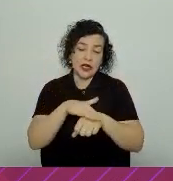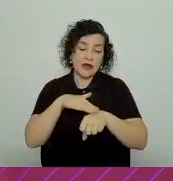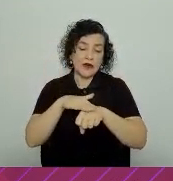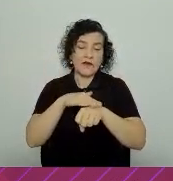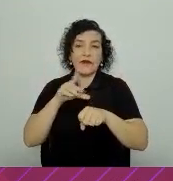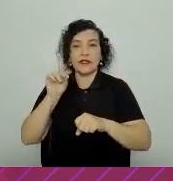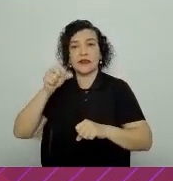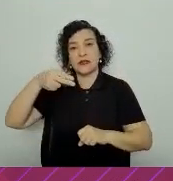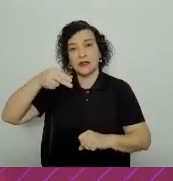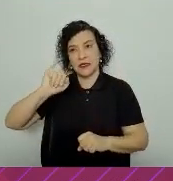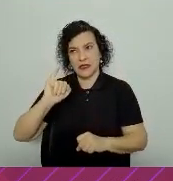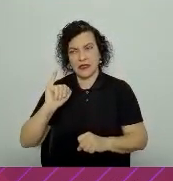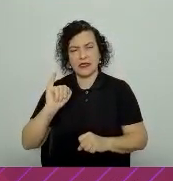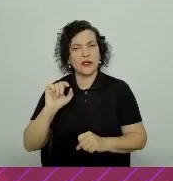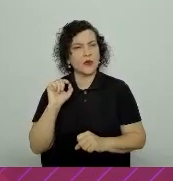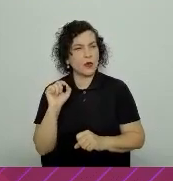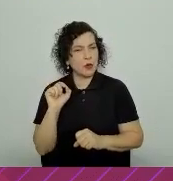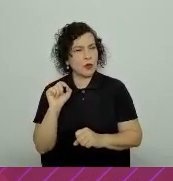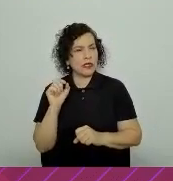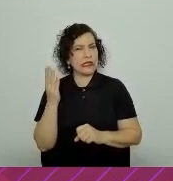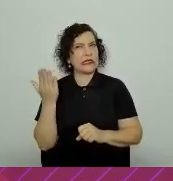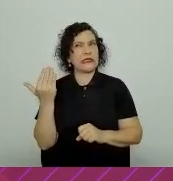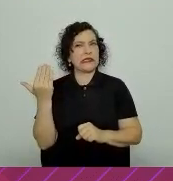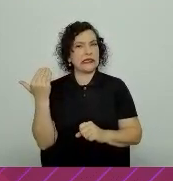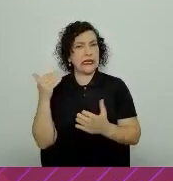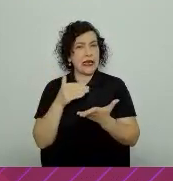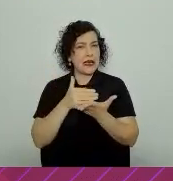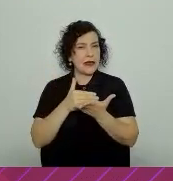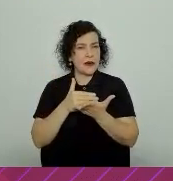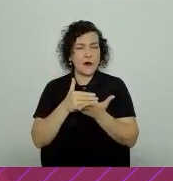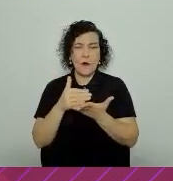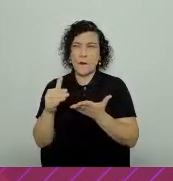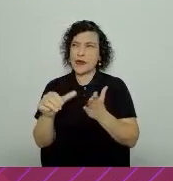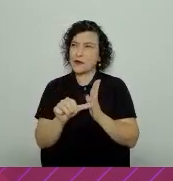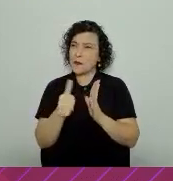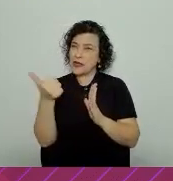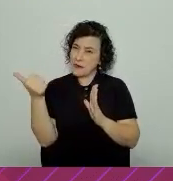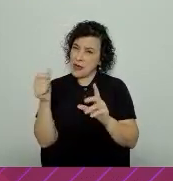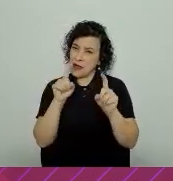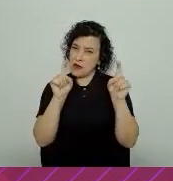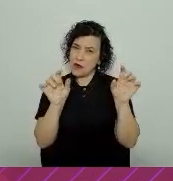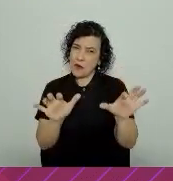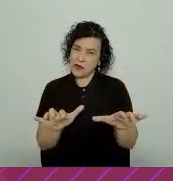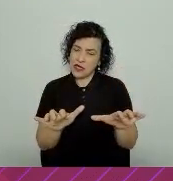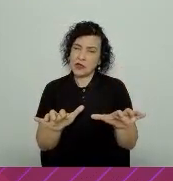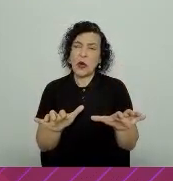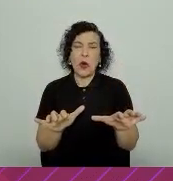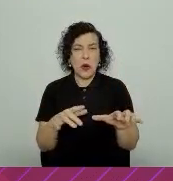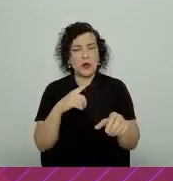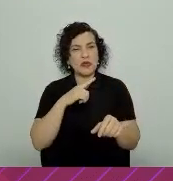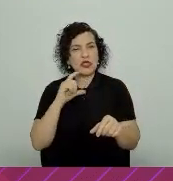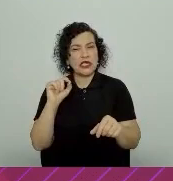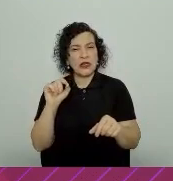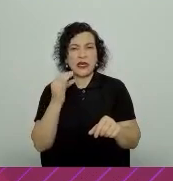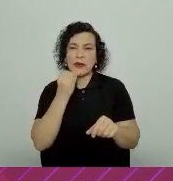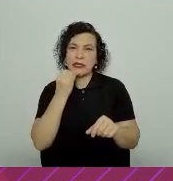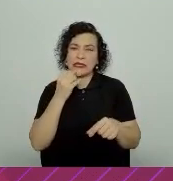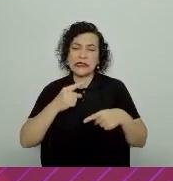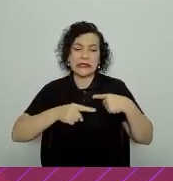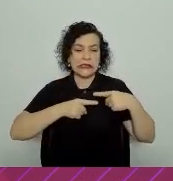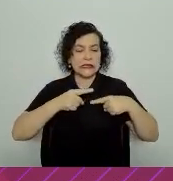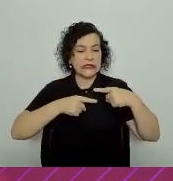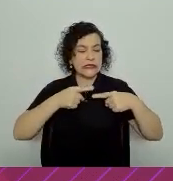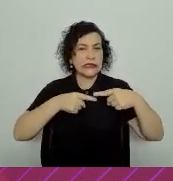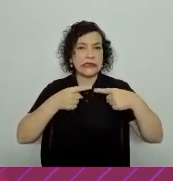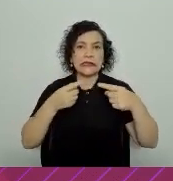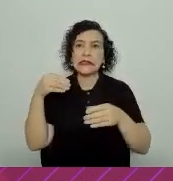eu sei lá já tive os primeiros PC gente eu acho que ele não cabe o que tinha de processamento dele não cabe dentro